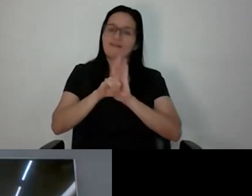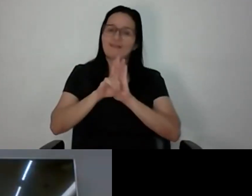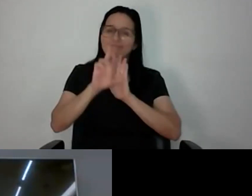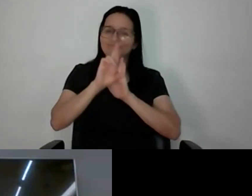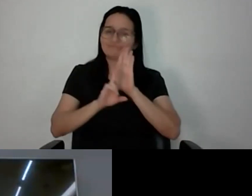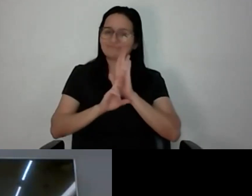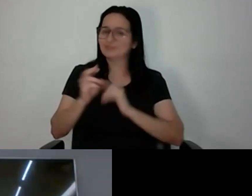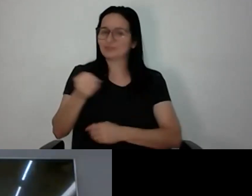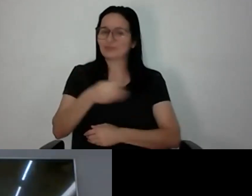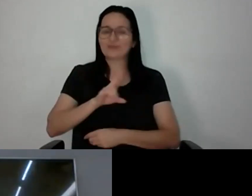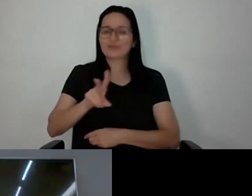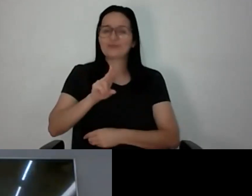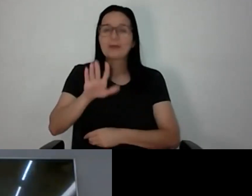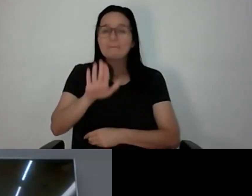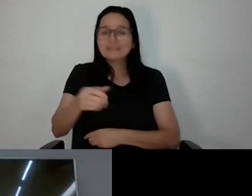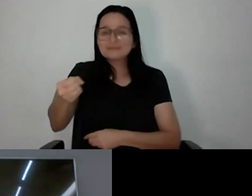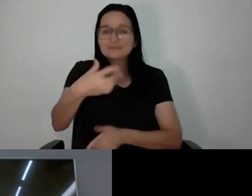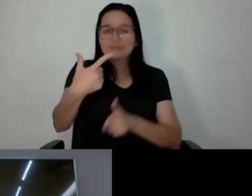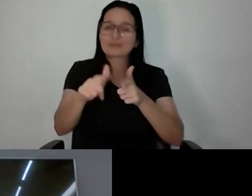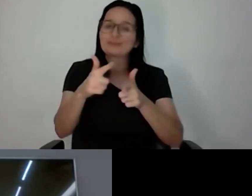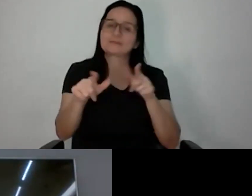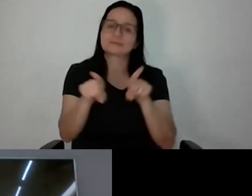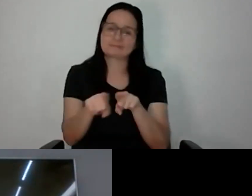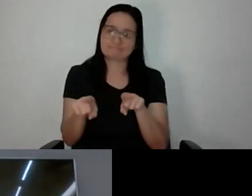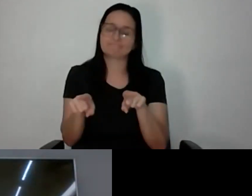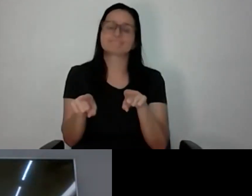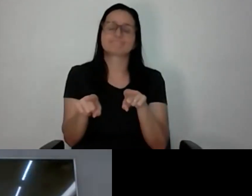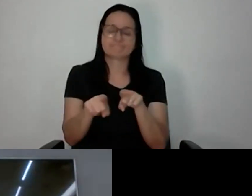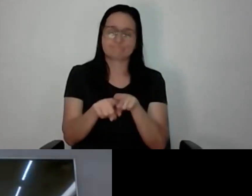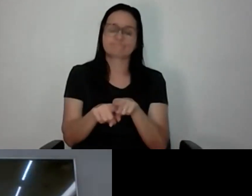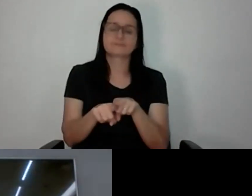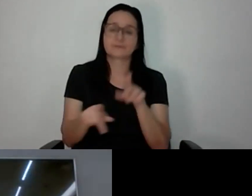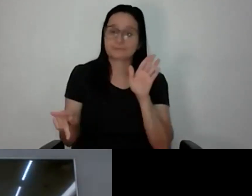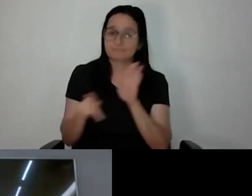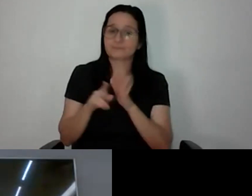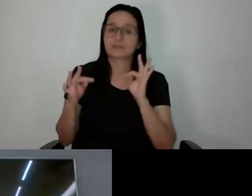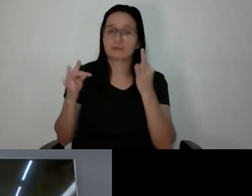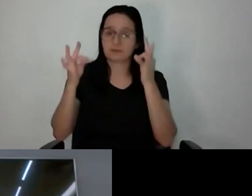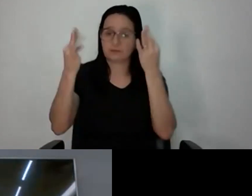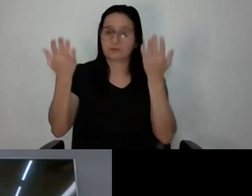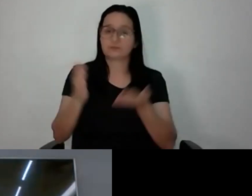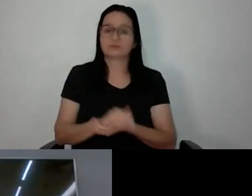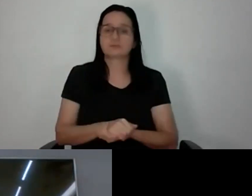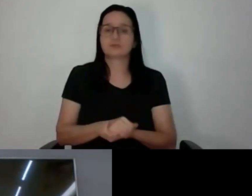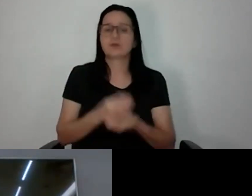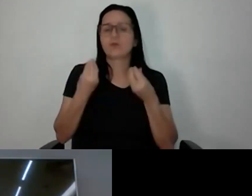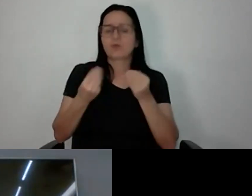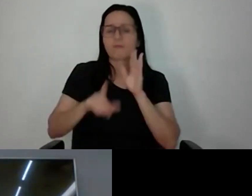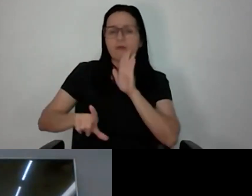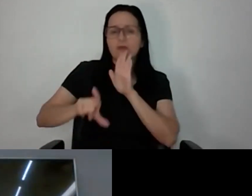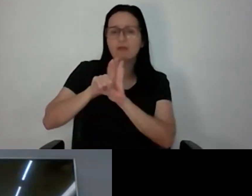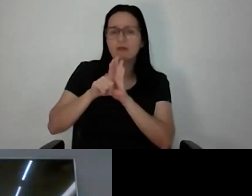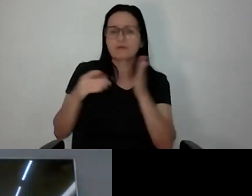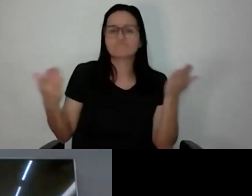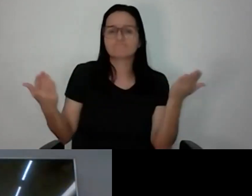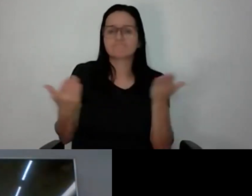novos problemas que aparecem e que fazem uso da tecnologia e como a regulamentação atual, né, o arcabouço jurídico